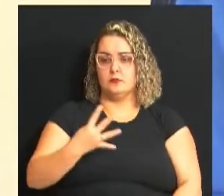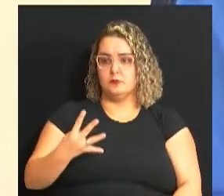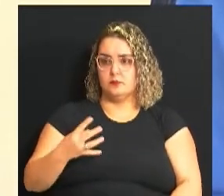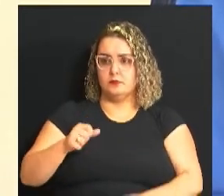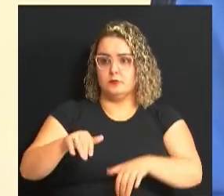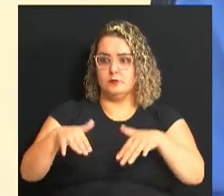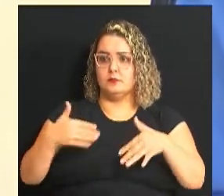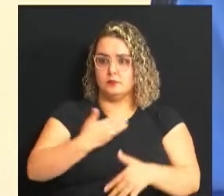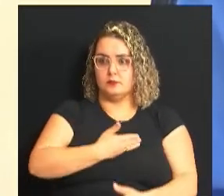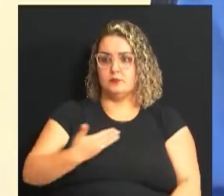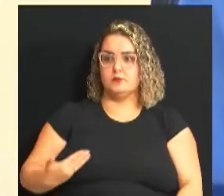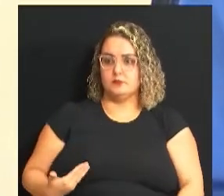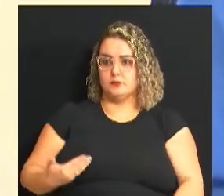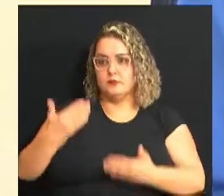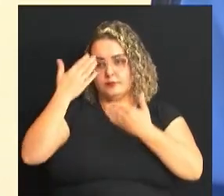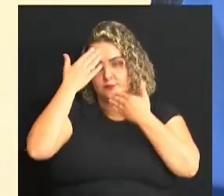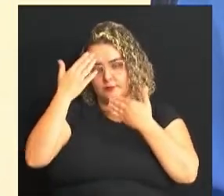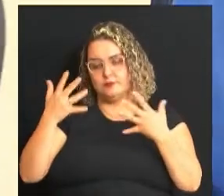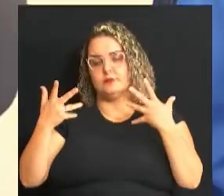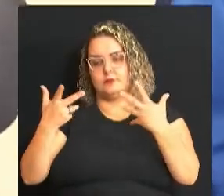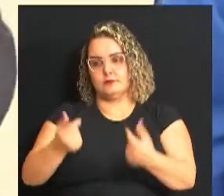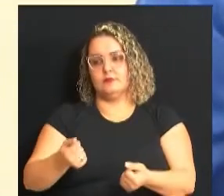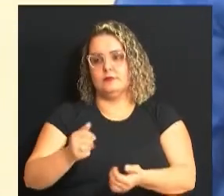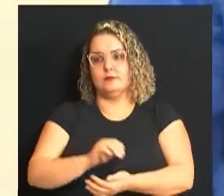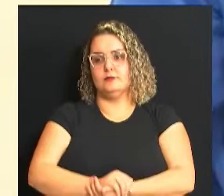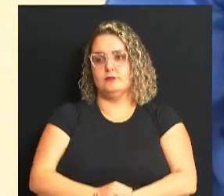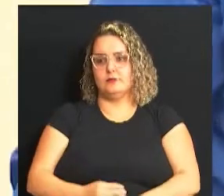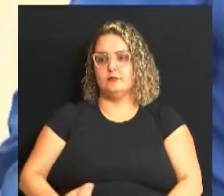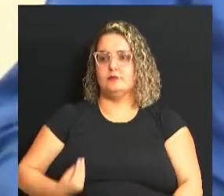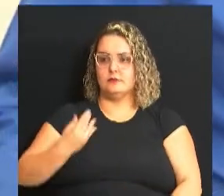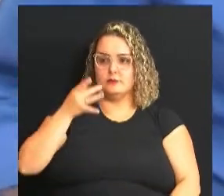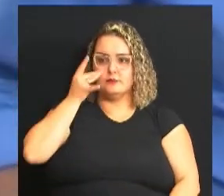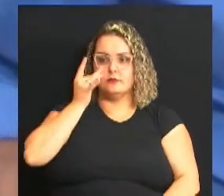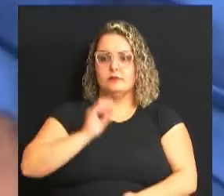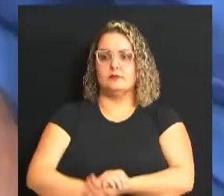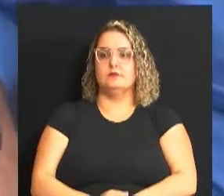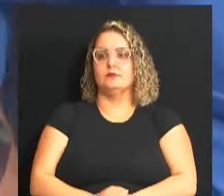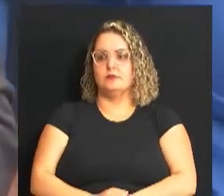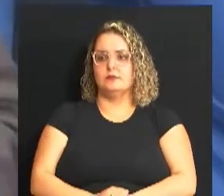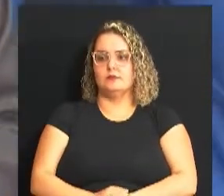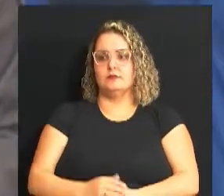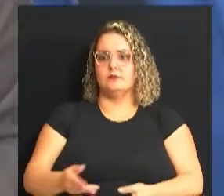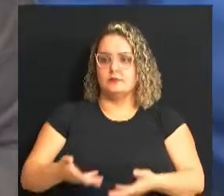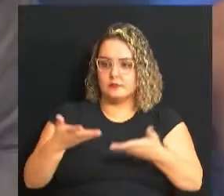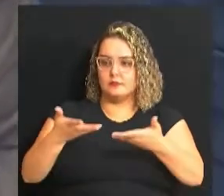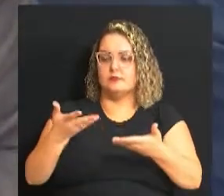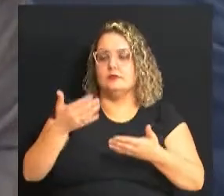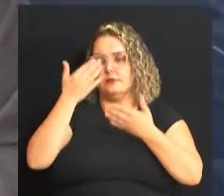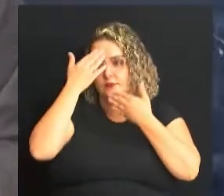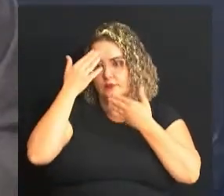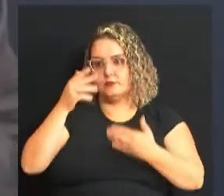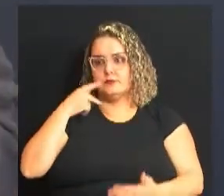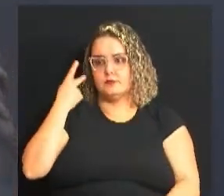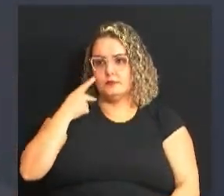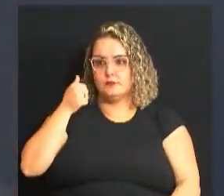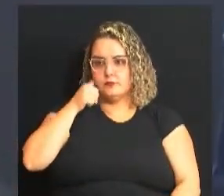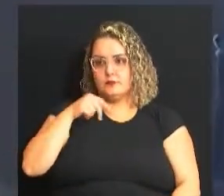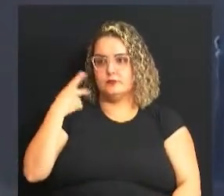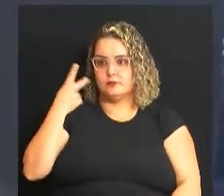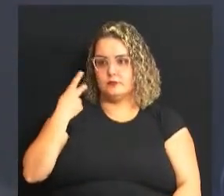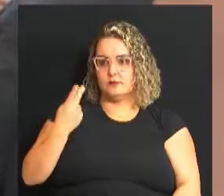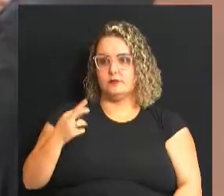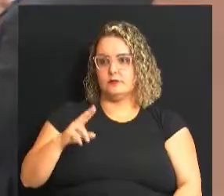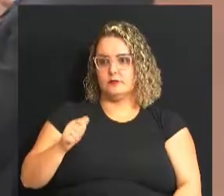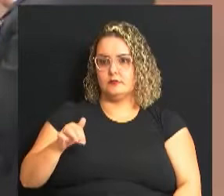audiência pública. Então, muito obrigado a todos pela presença e pelas contribuições. Obrigado, vereadoras e vereadores, Rafael